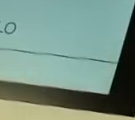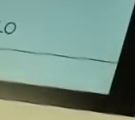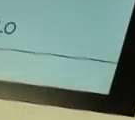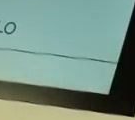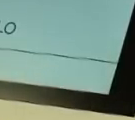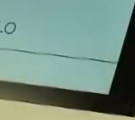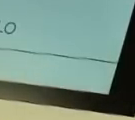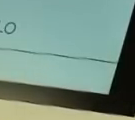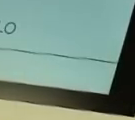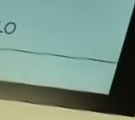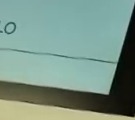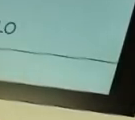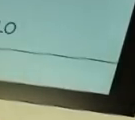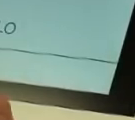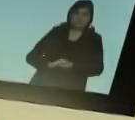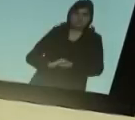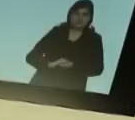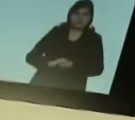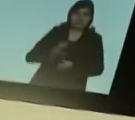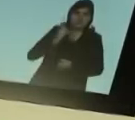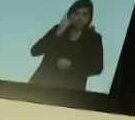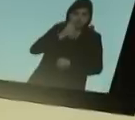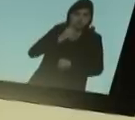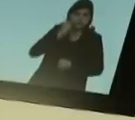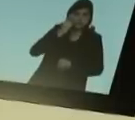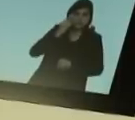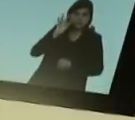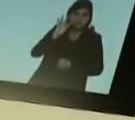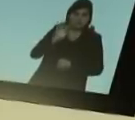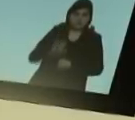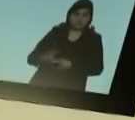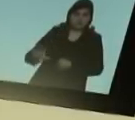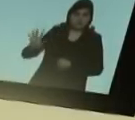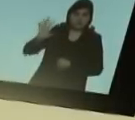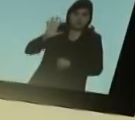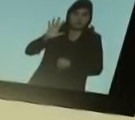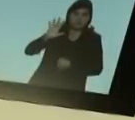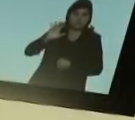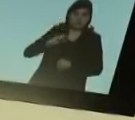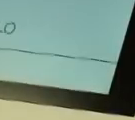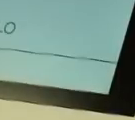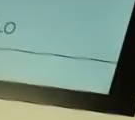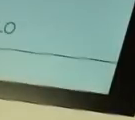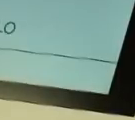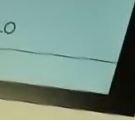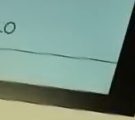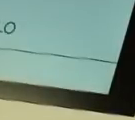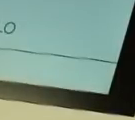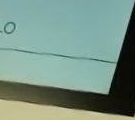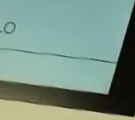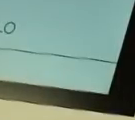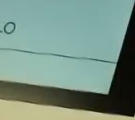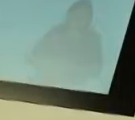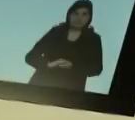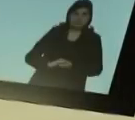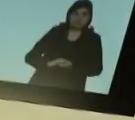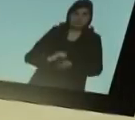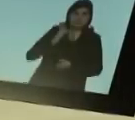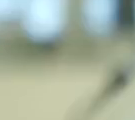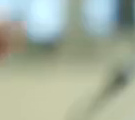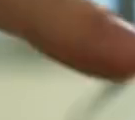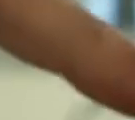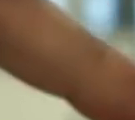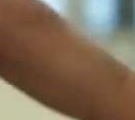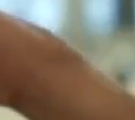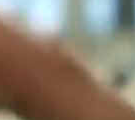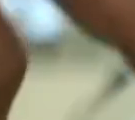link de associação, é o suficiente para a cassação de um mandato. Então é algo que a gente tem que tomar muito